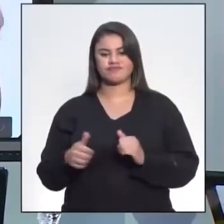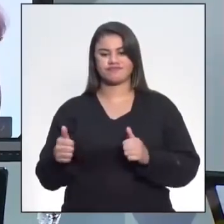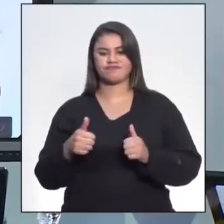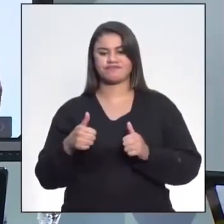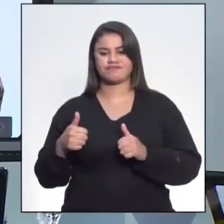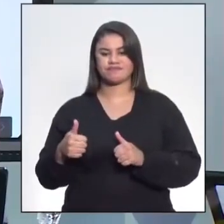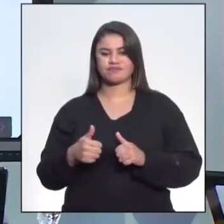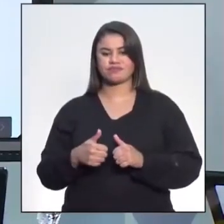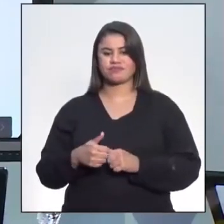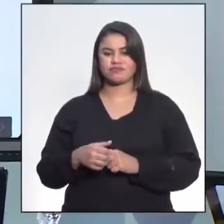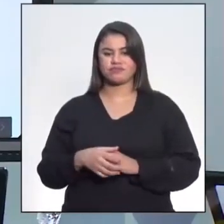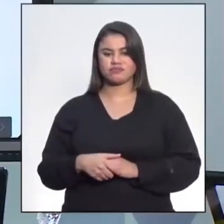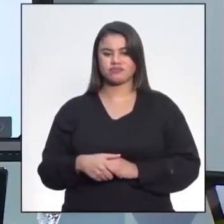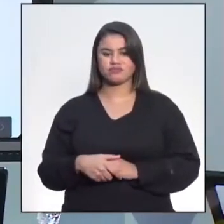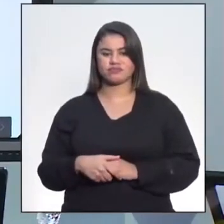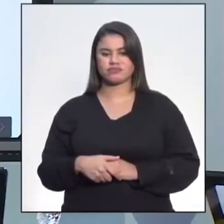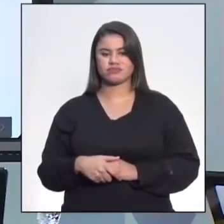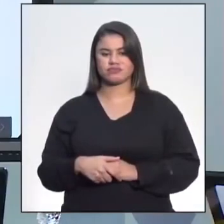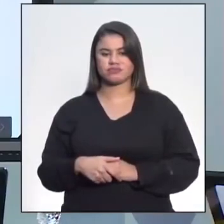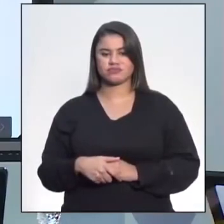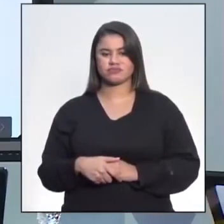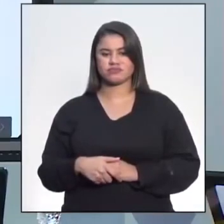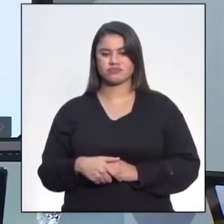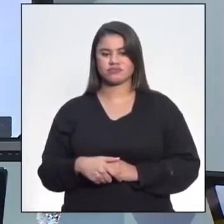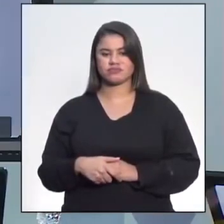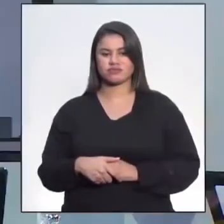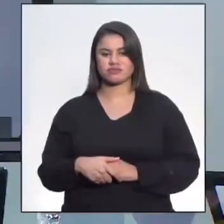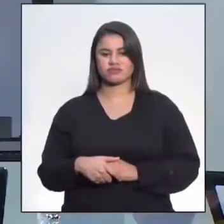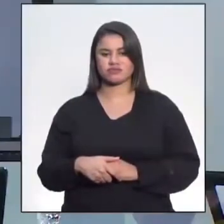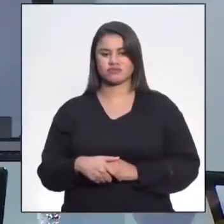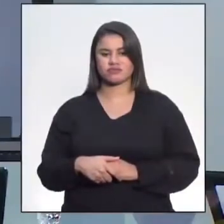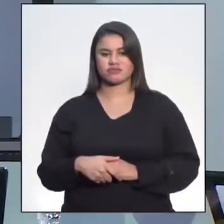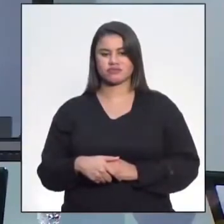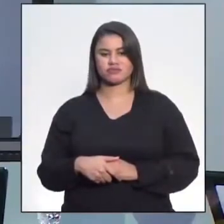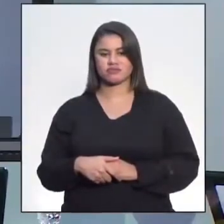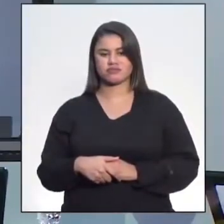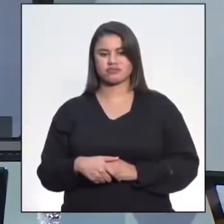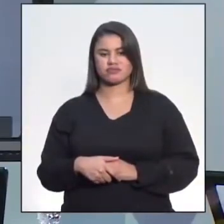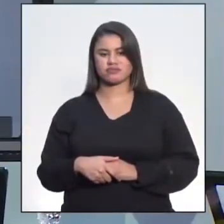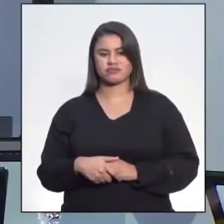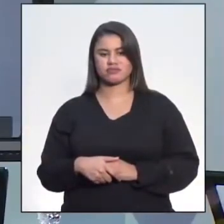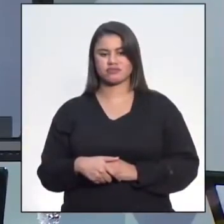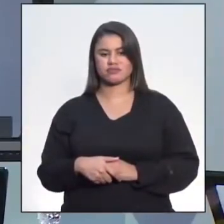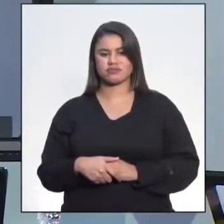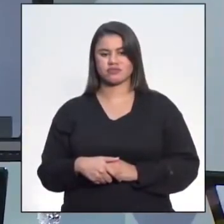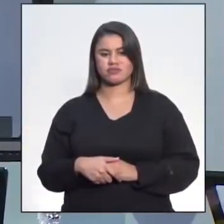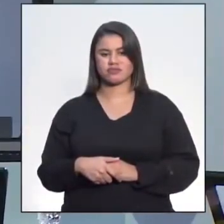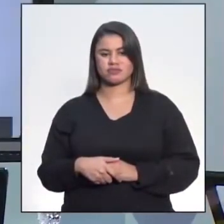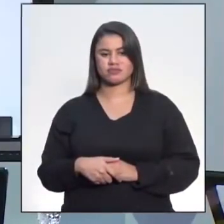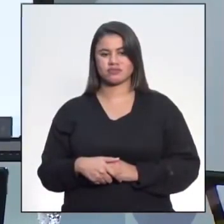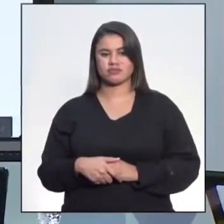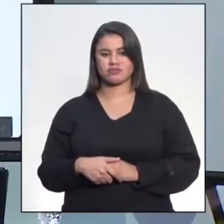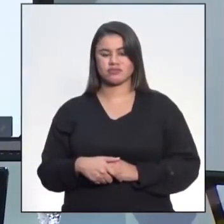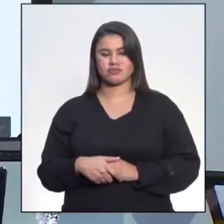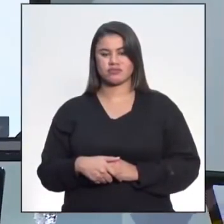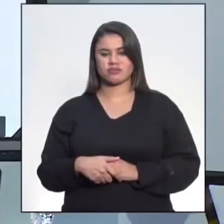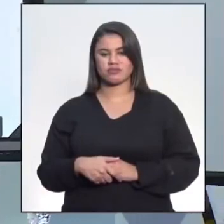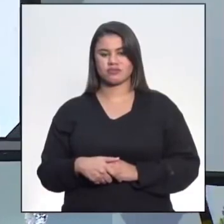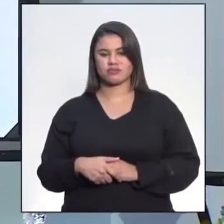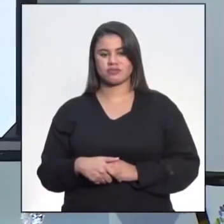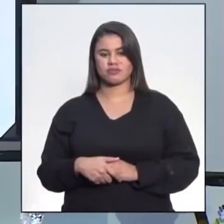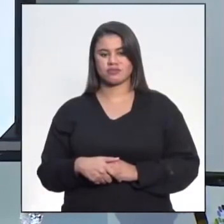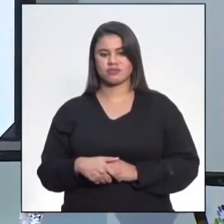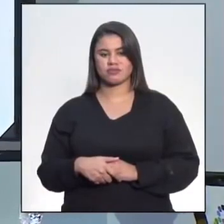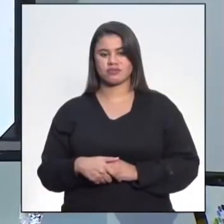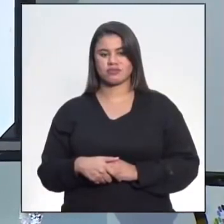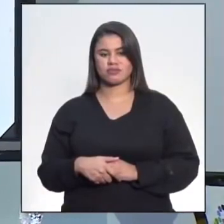bem? Olha, eu esqueci de pôr os numerozinhos no eixo x. Vamos lá, vamos mudar de cor para não confundir? Fazendo preto. Esqueci